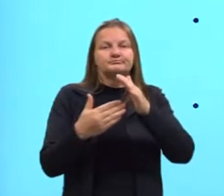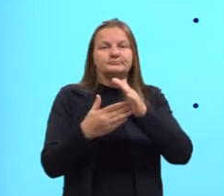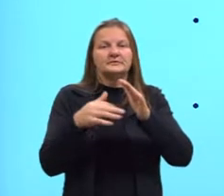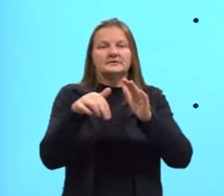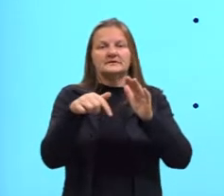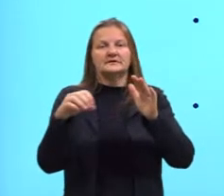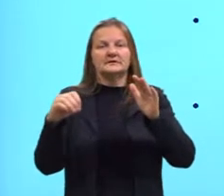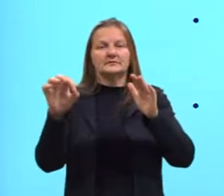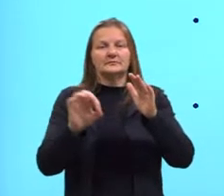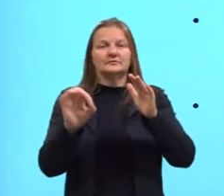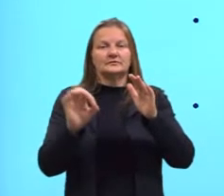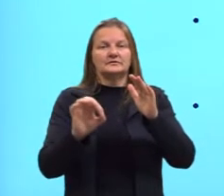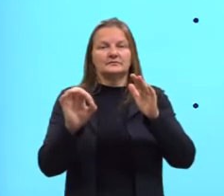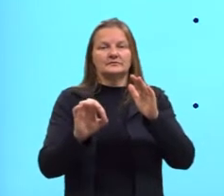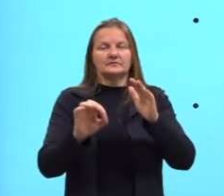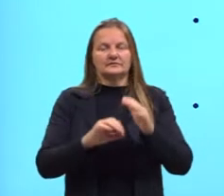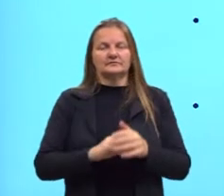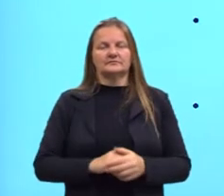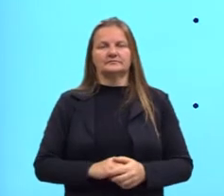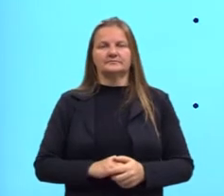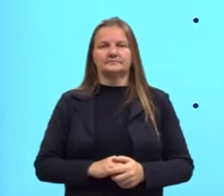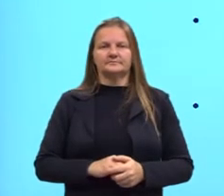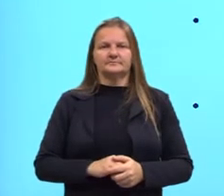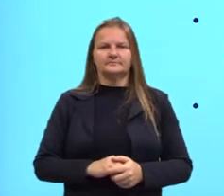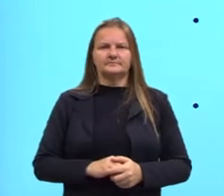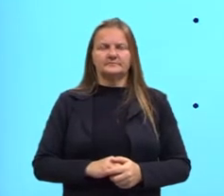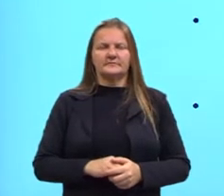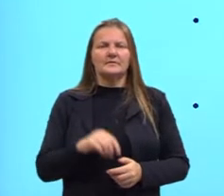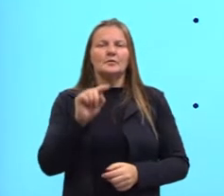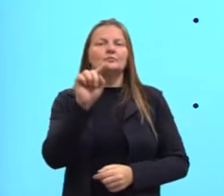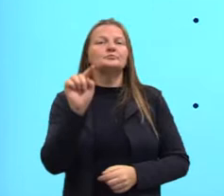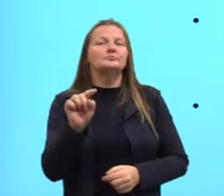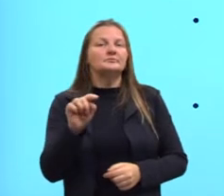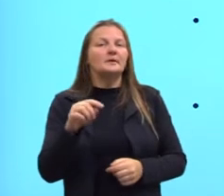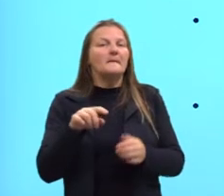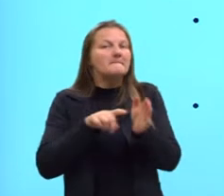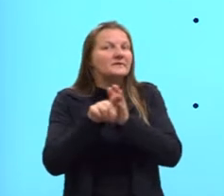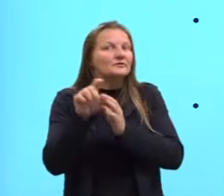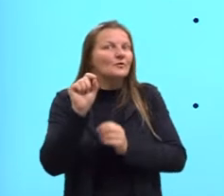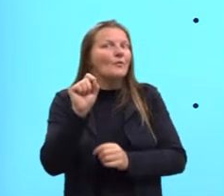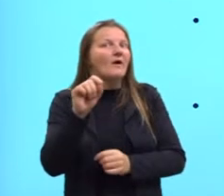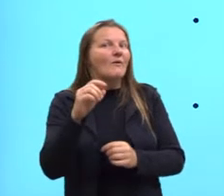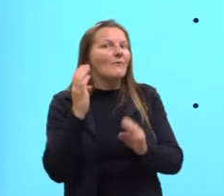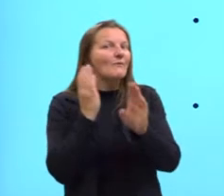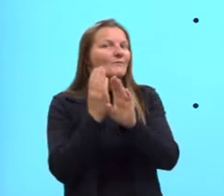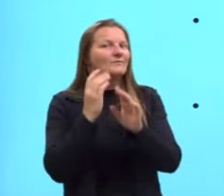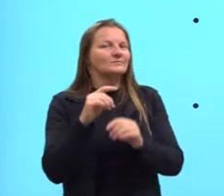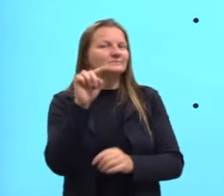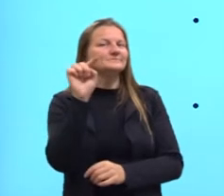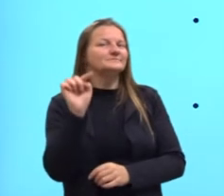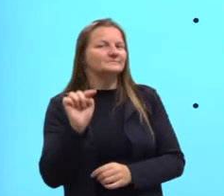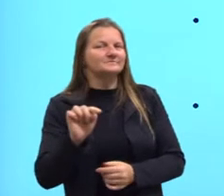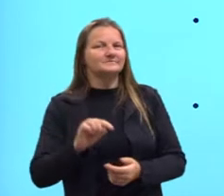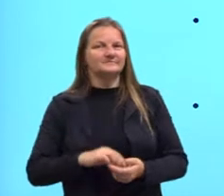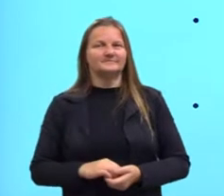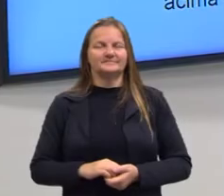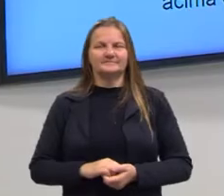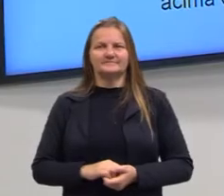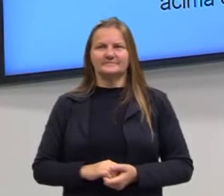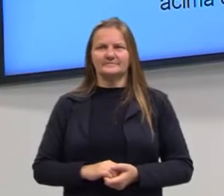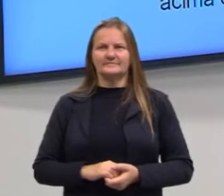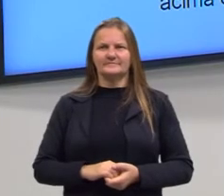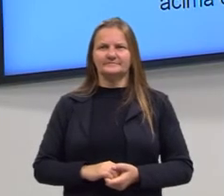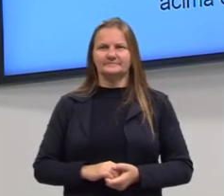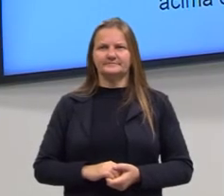percentual ali pretendido de setenta por cento será e nós temos aqui o nosso é de interrogação Essa